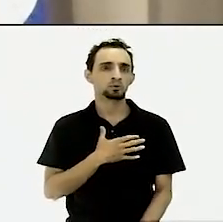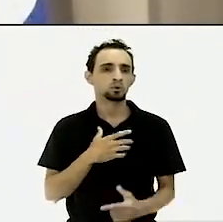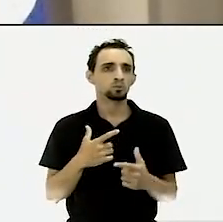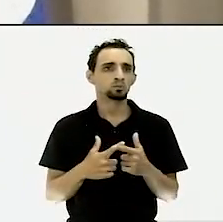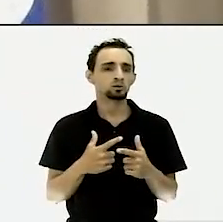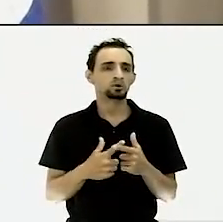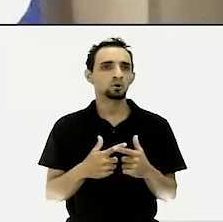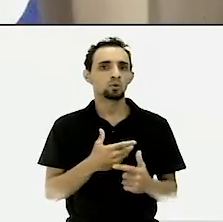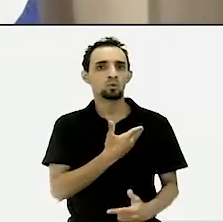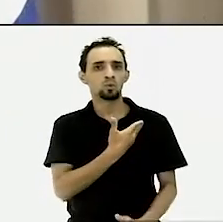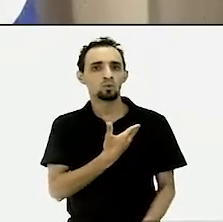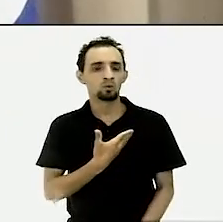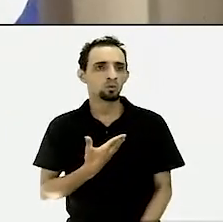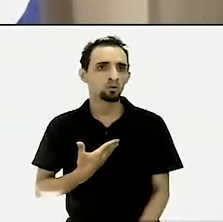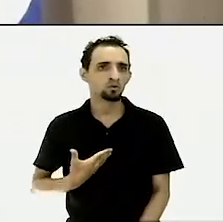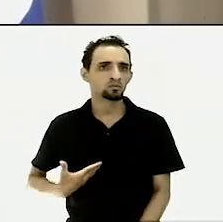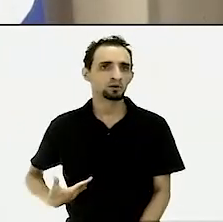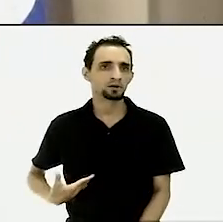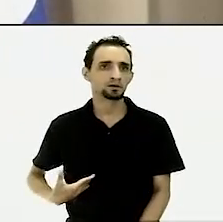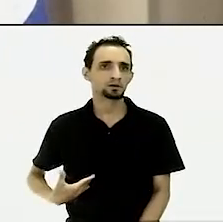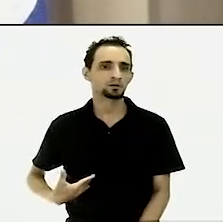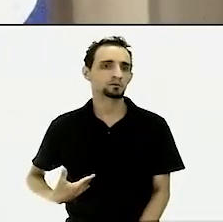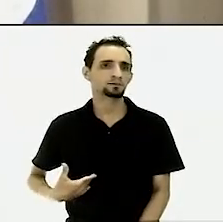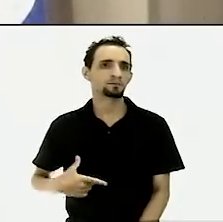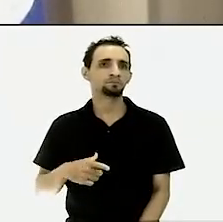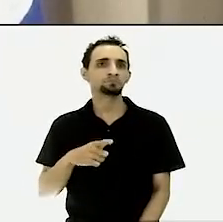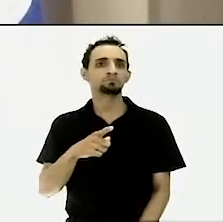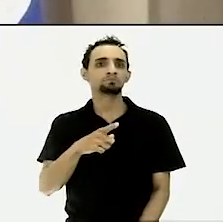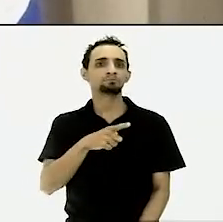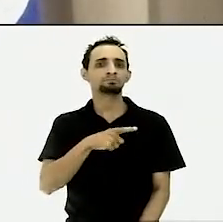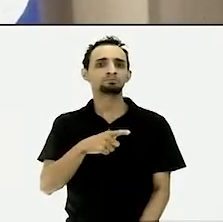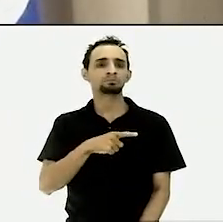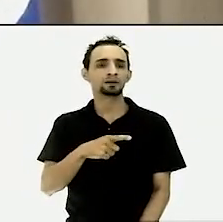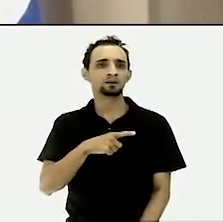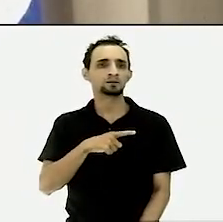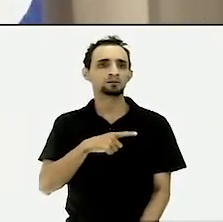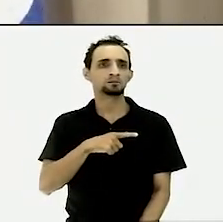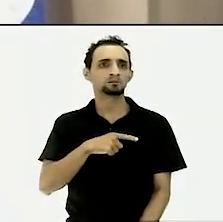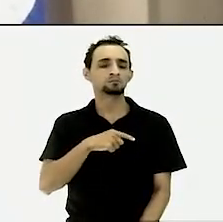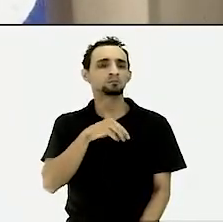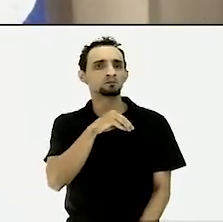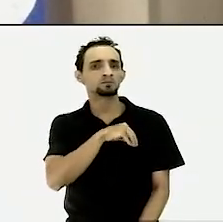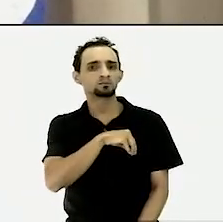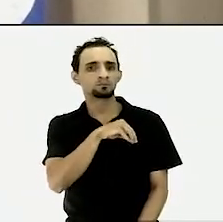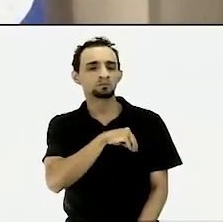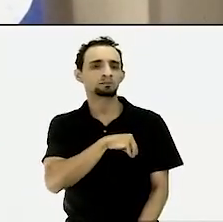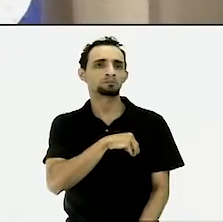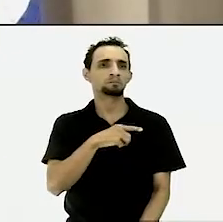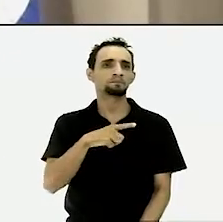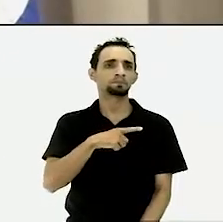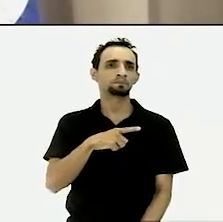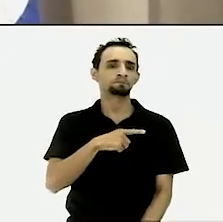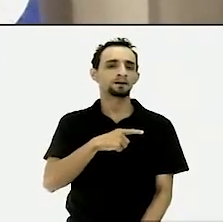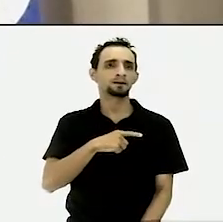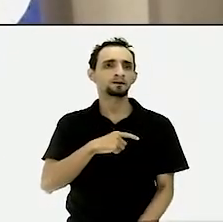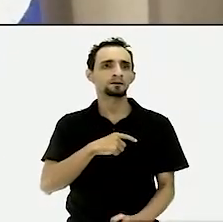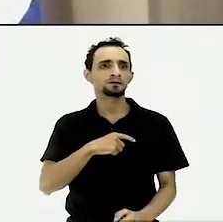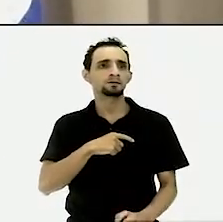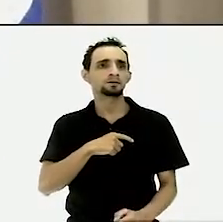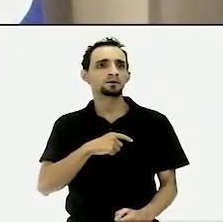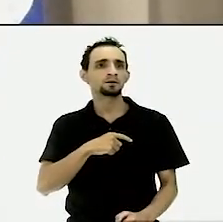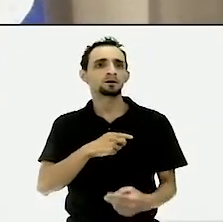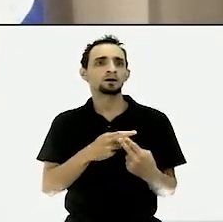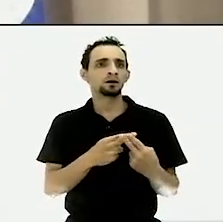do município, que tem as condições, reúne condições de suporte financeiro, ainda que com